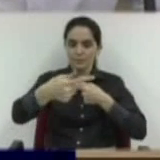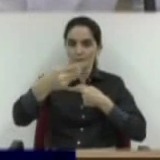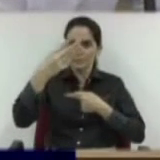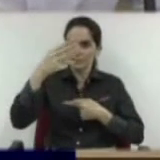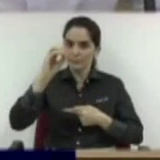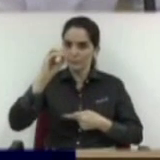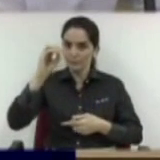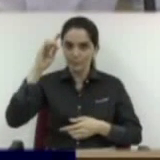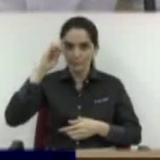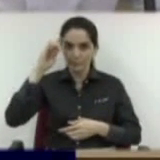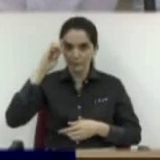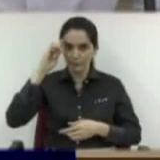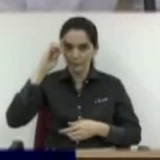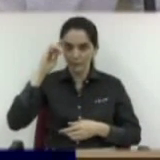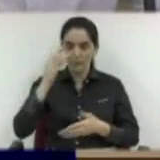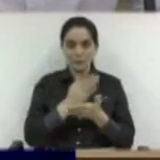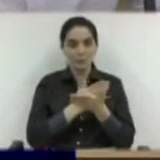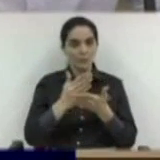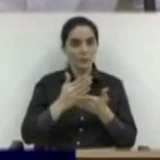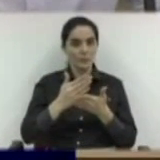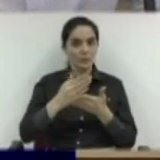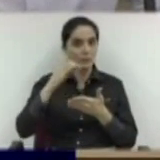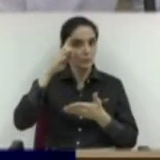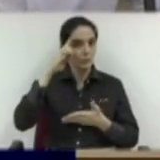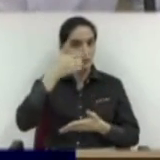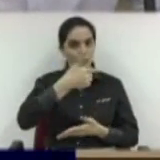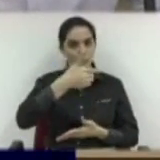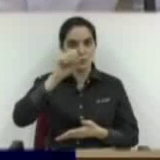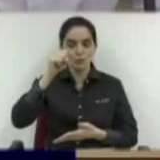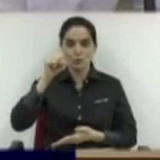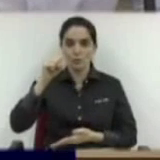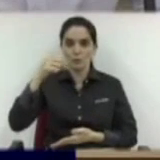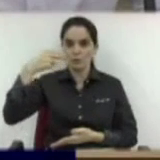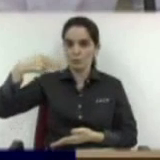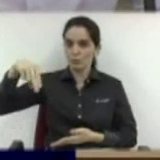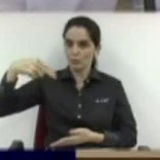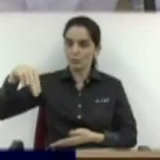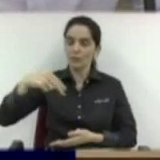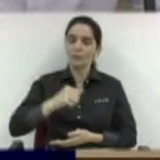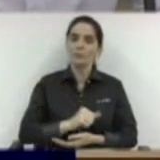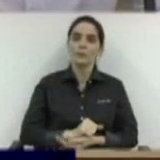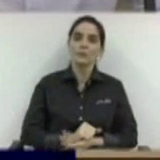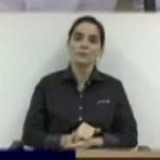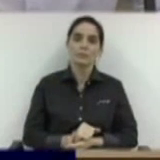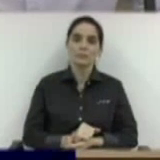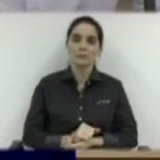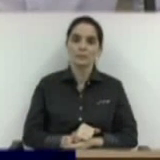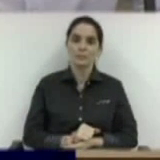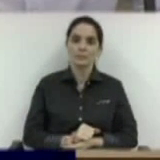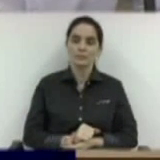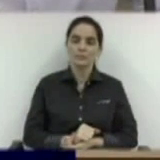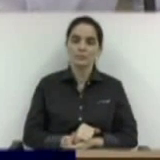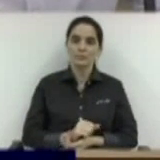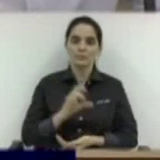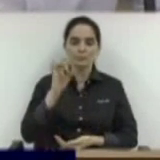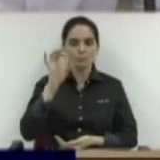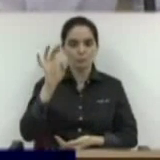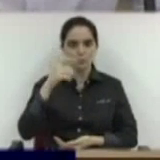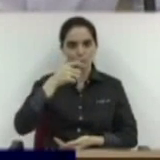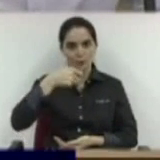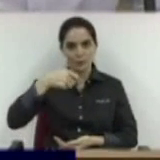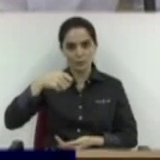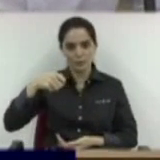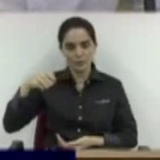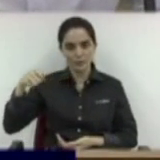dias, a partir do dia 28 de novembro do corrente ano. Sendo só para o momento, subscrevo-me